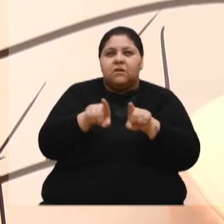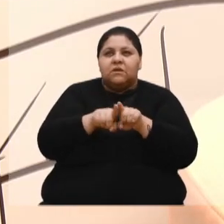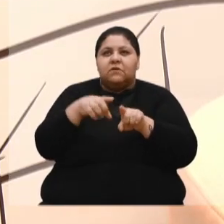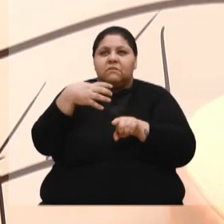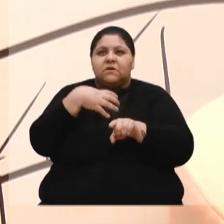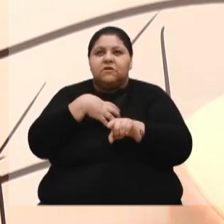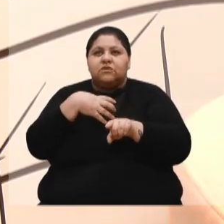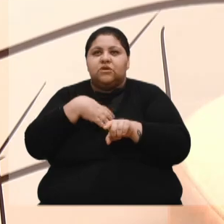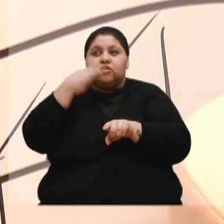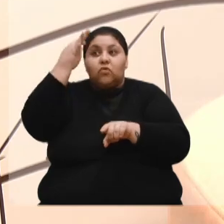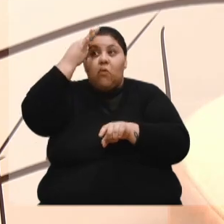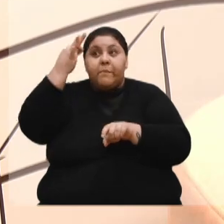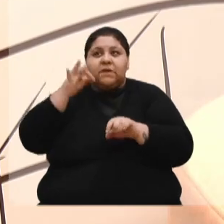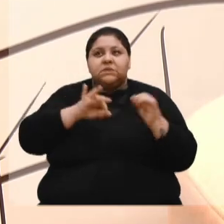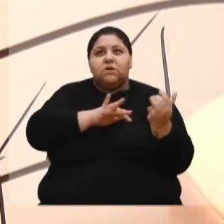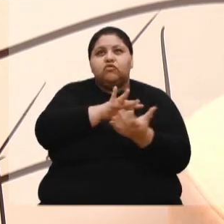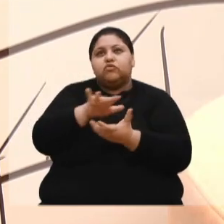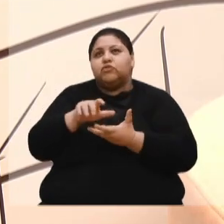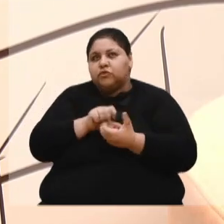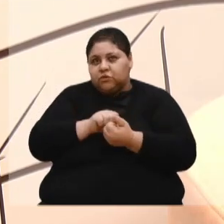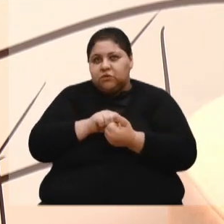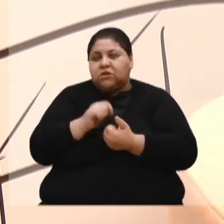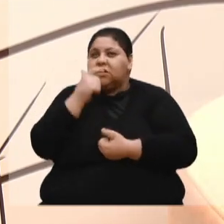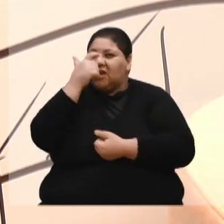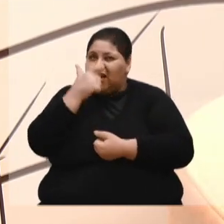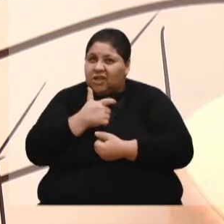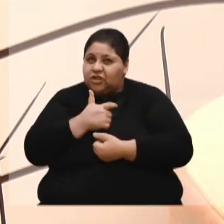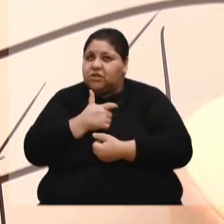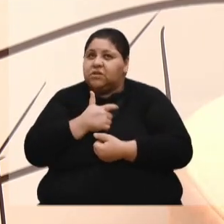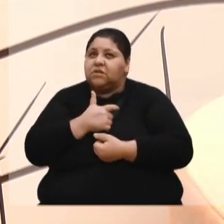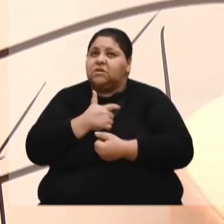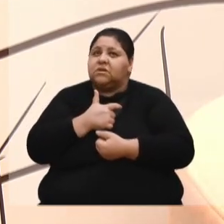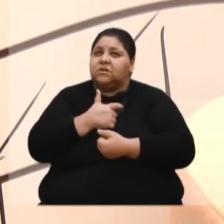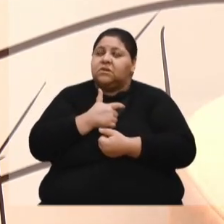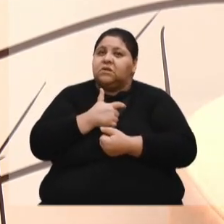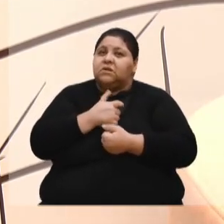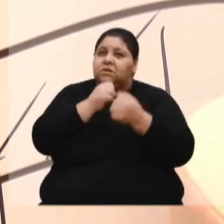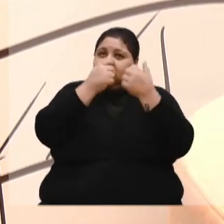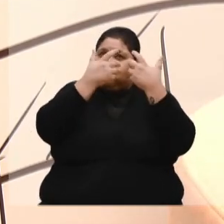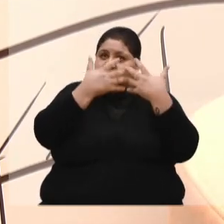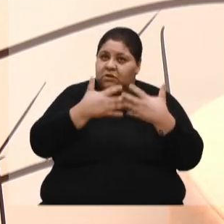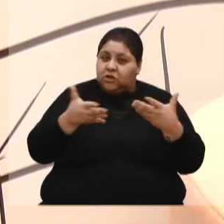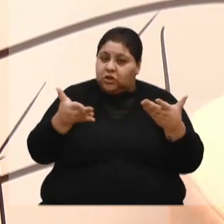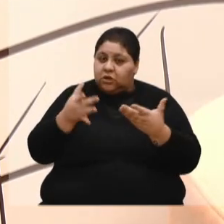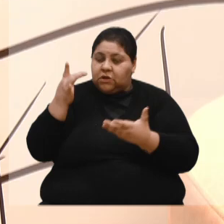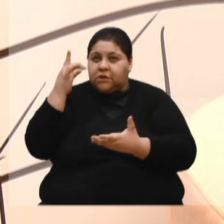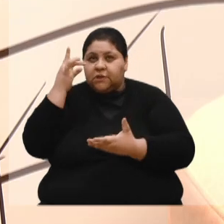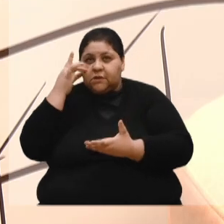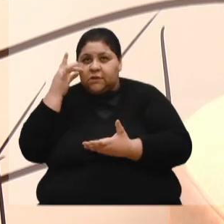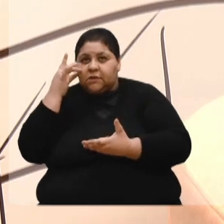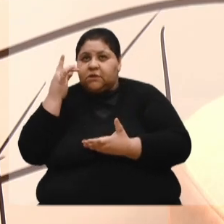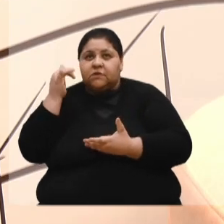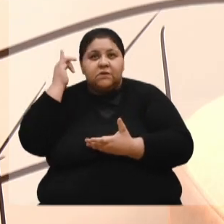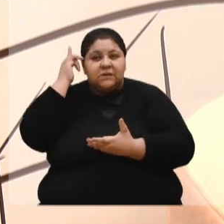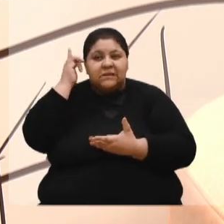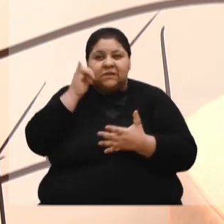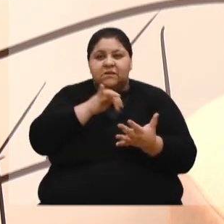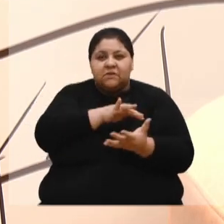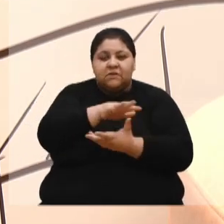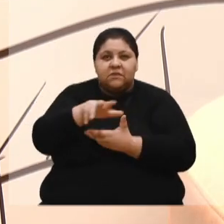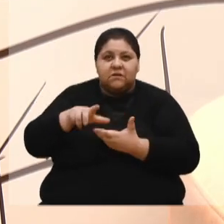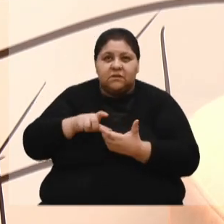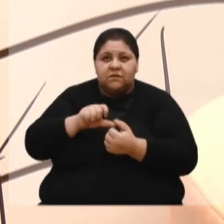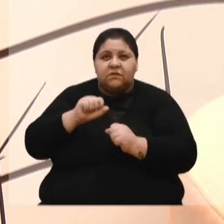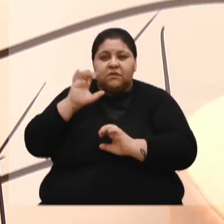forma de tradução do mundo. Né? Eu acho que ela traduz muita coisa que está presente nas narrativas do mundo,